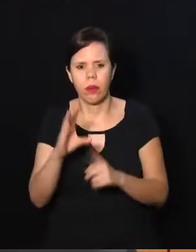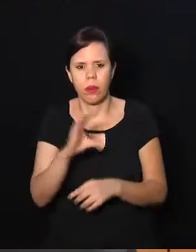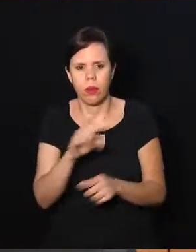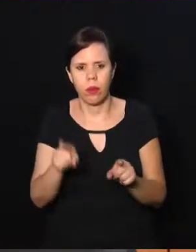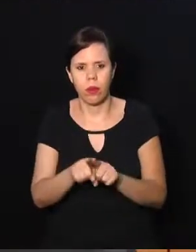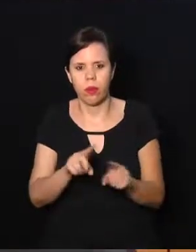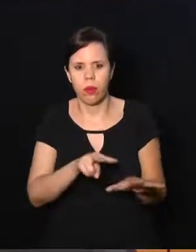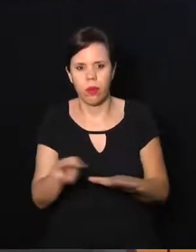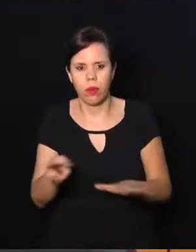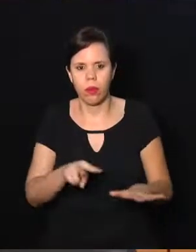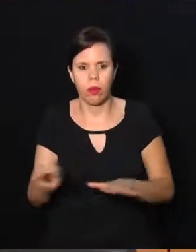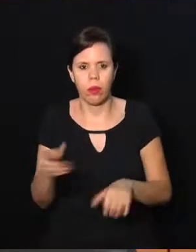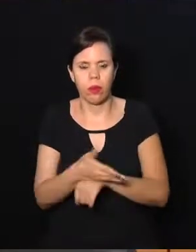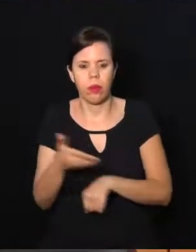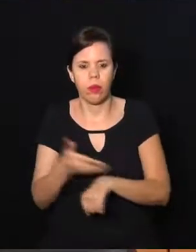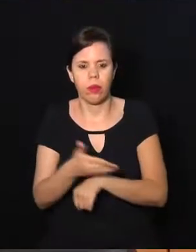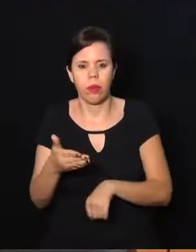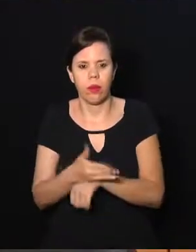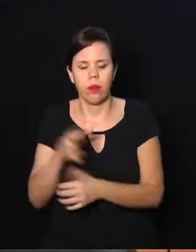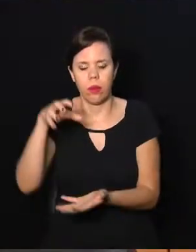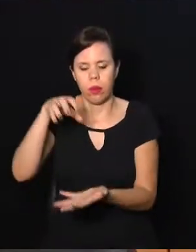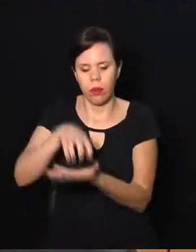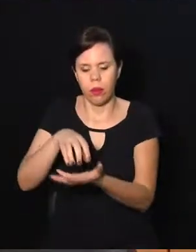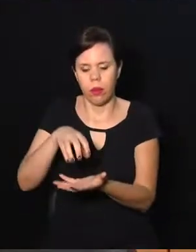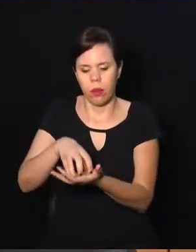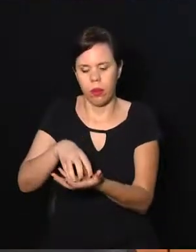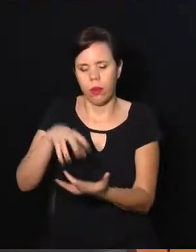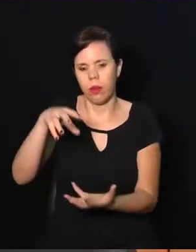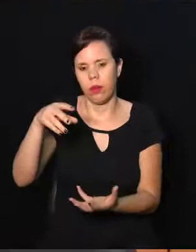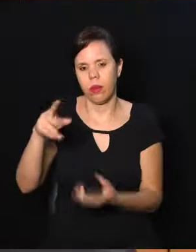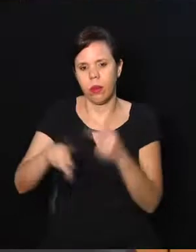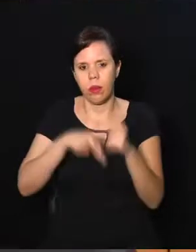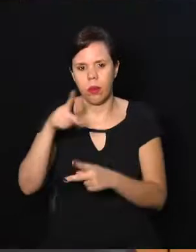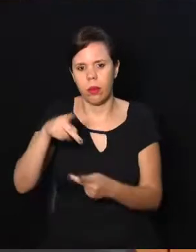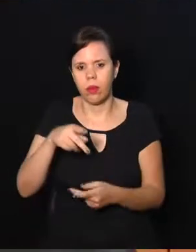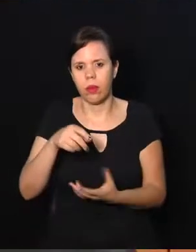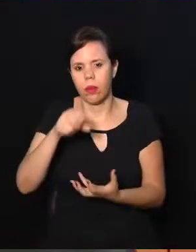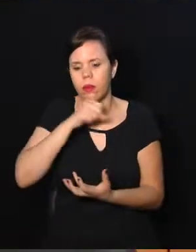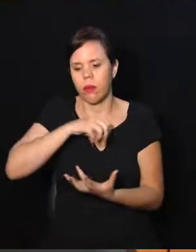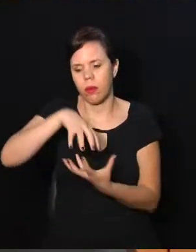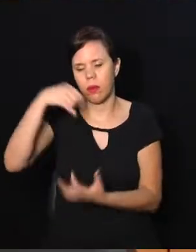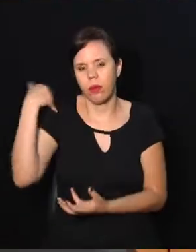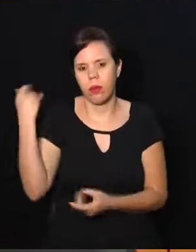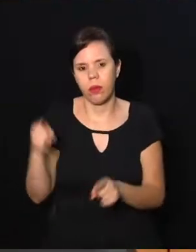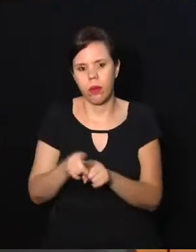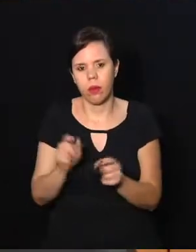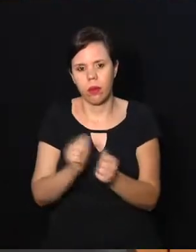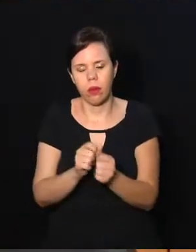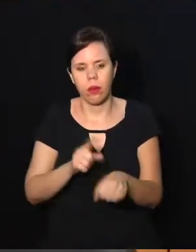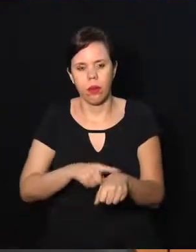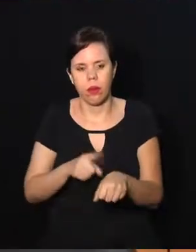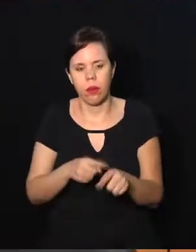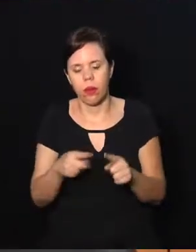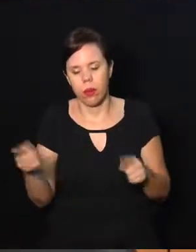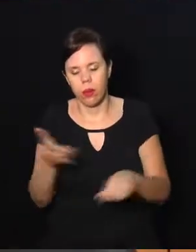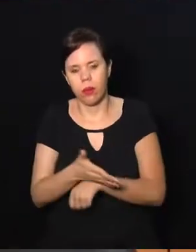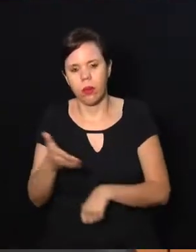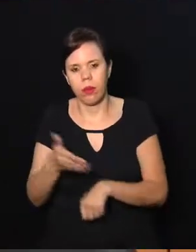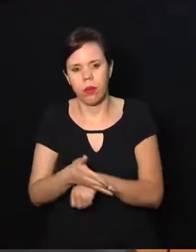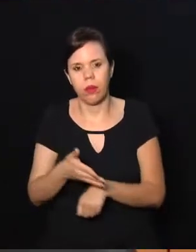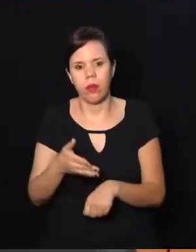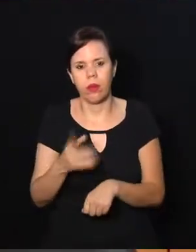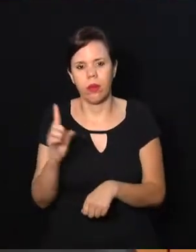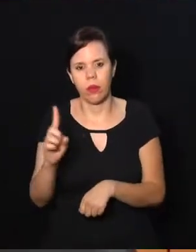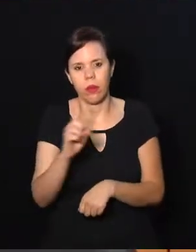todas as semanas eu ia visitar um asilo, celebrava a Eucaristia, e ficava lá durante um tempo com a comunidade, visitávamos os